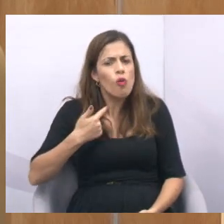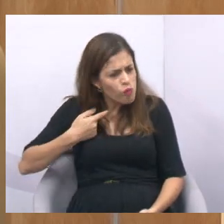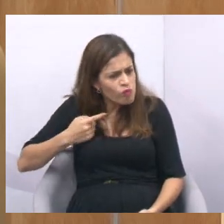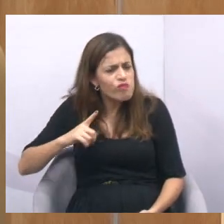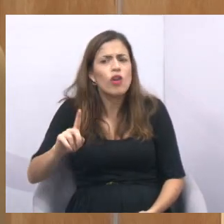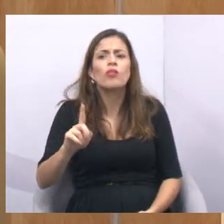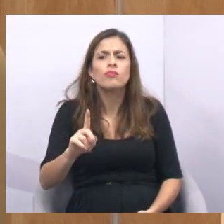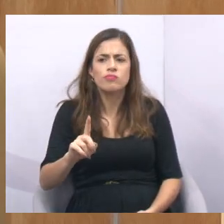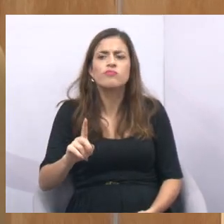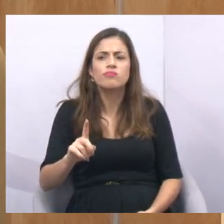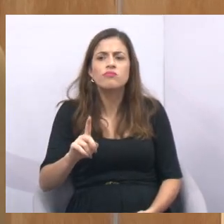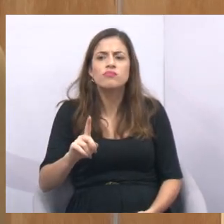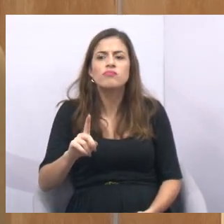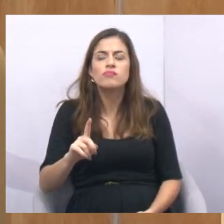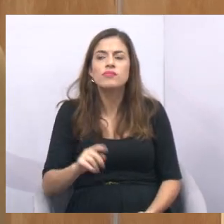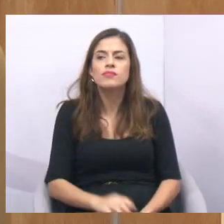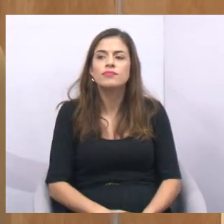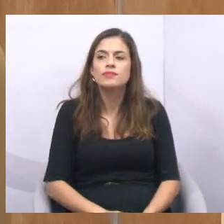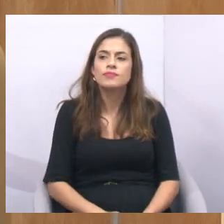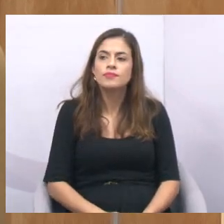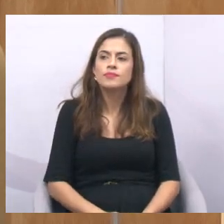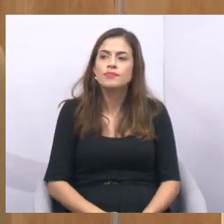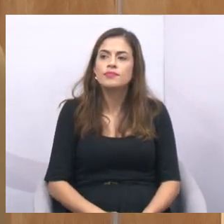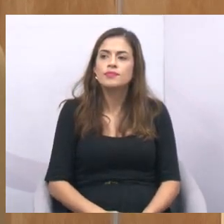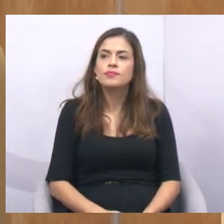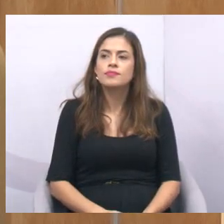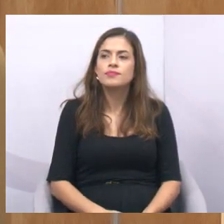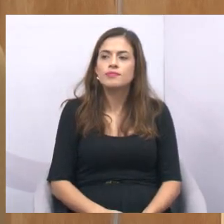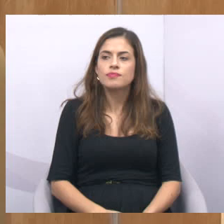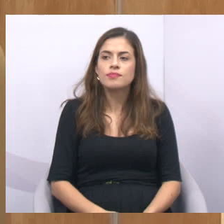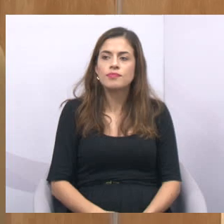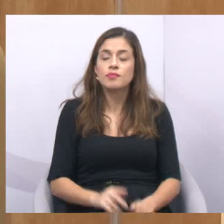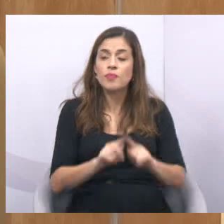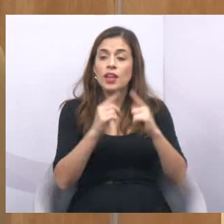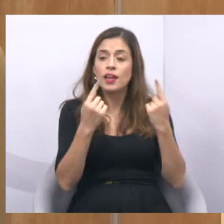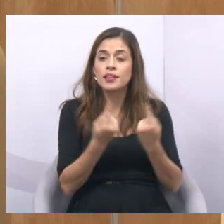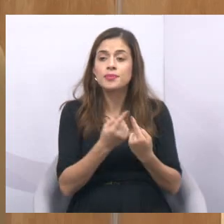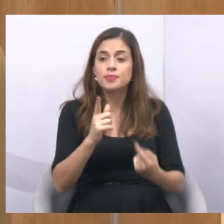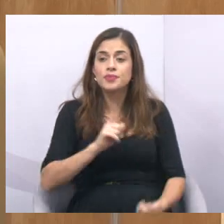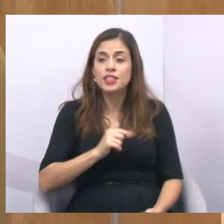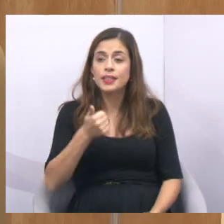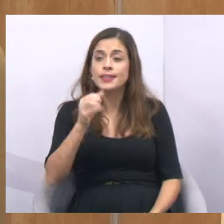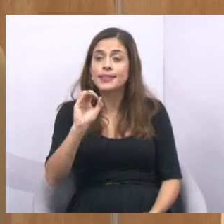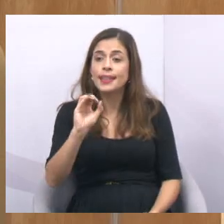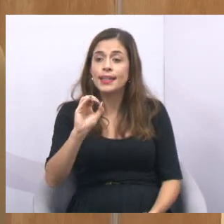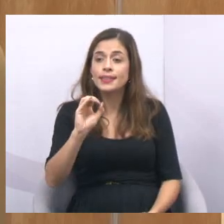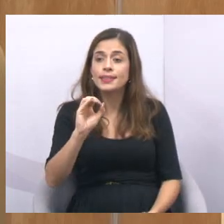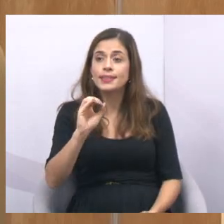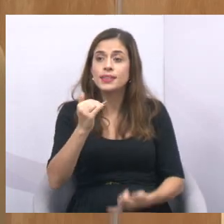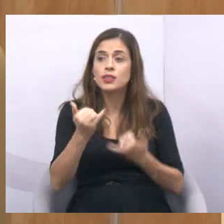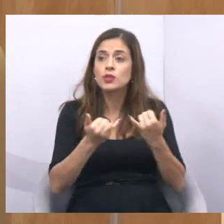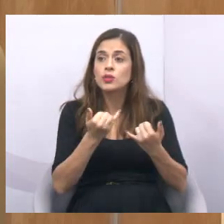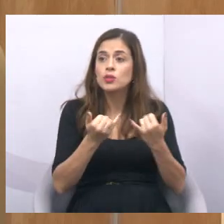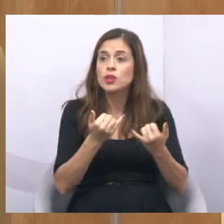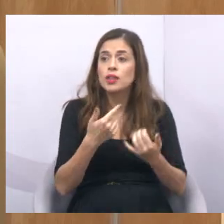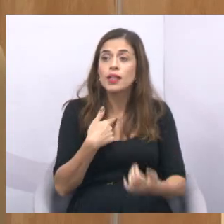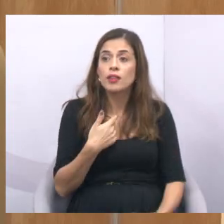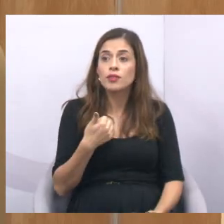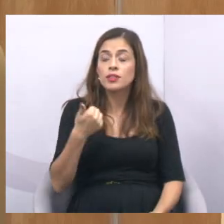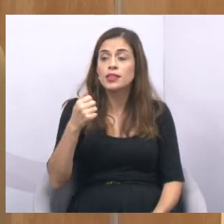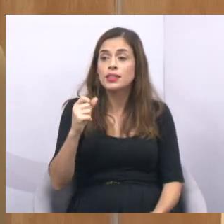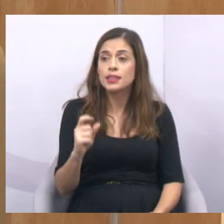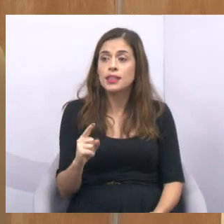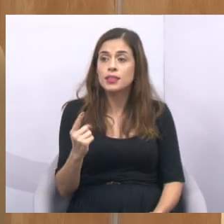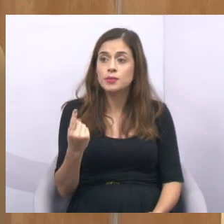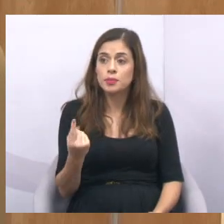fui. E entrei numa seleção que tinha 10 jogadores, eu fui o 11º,